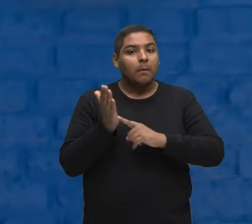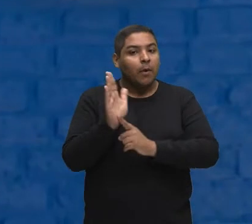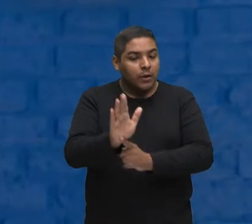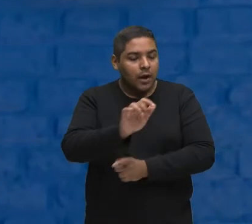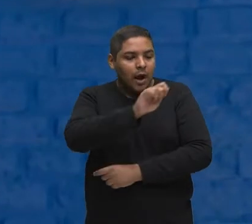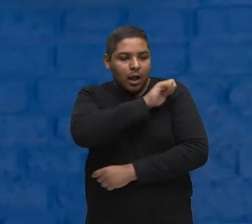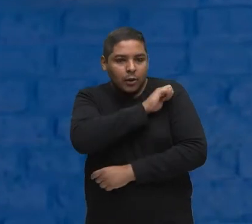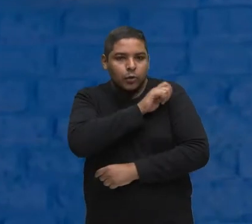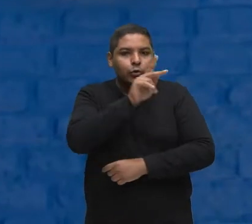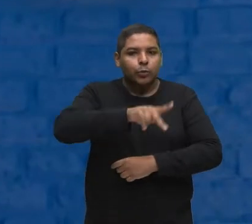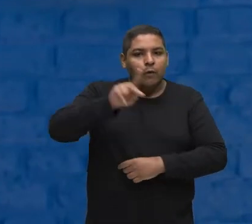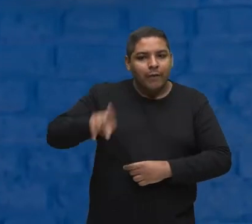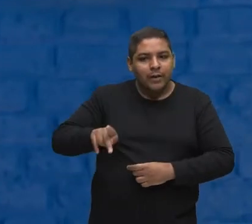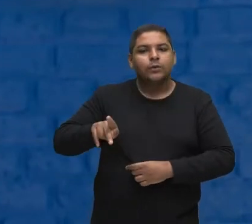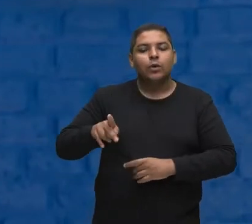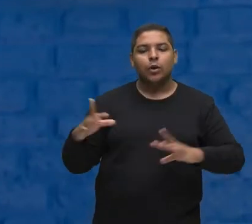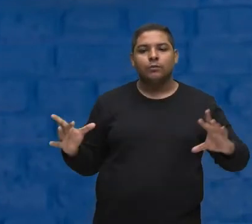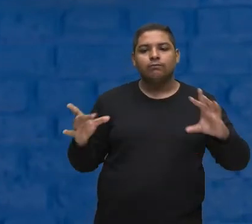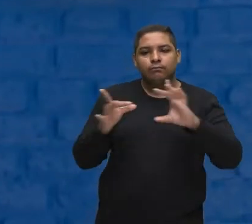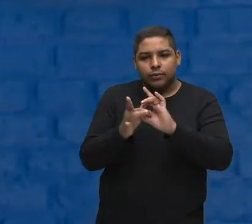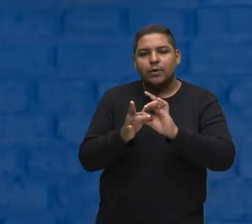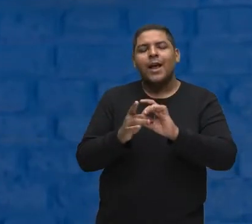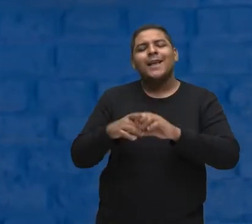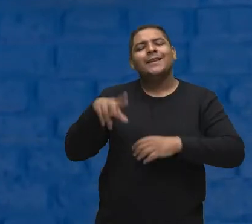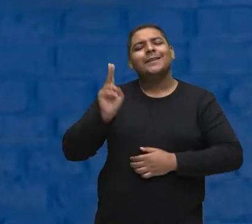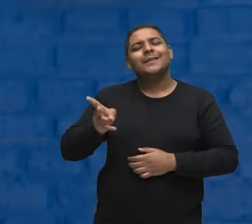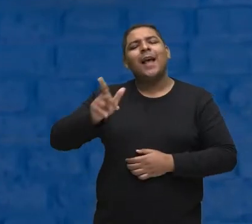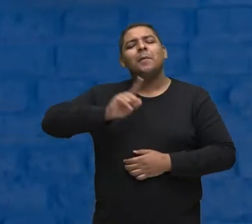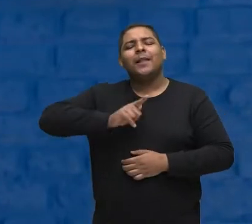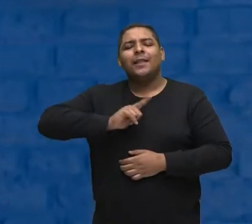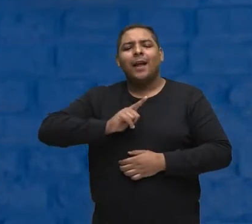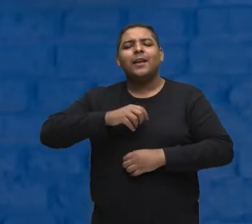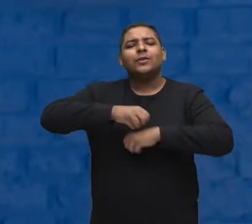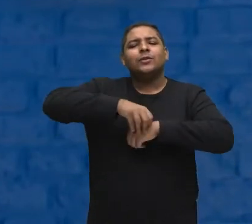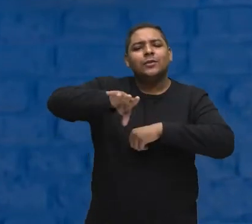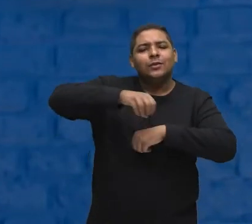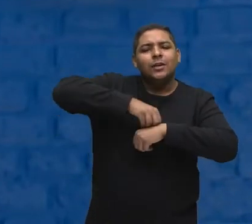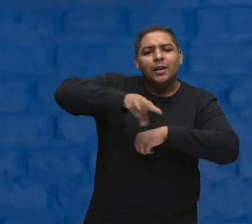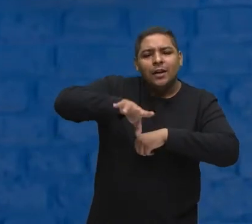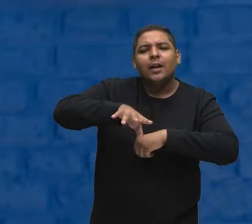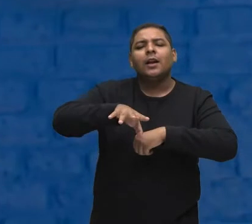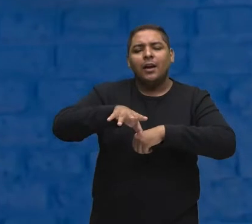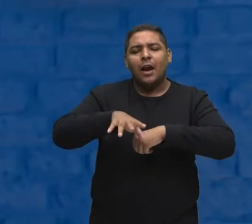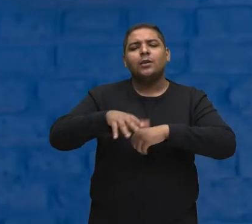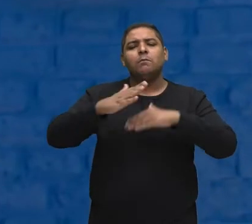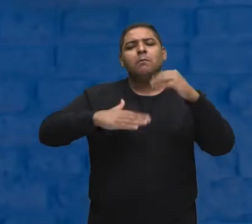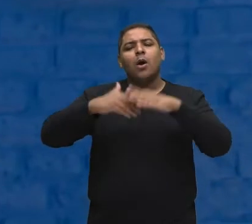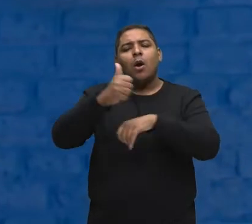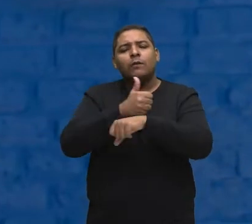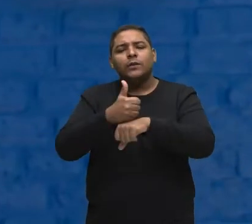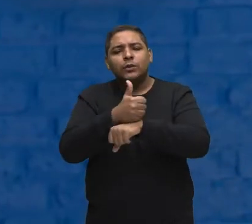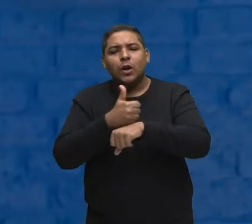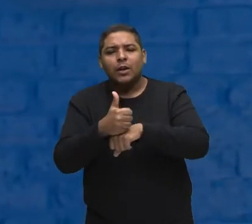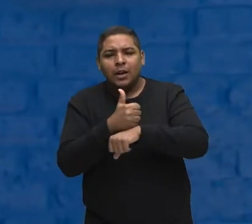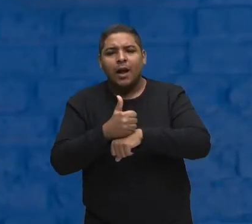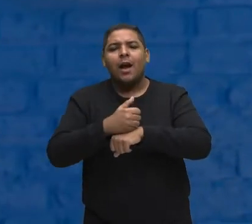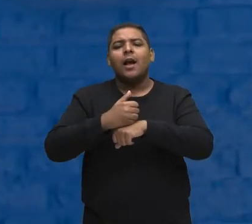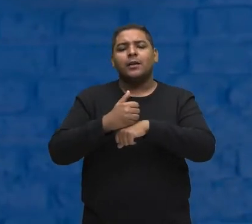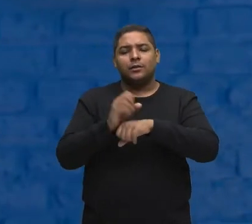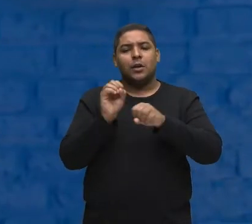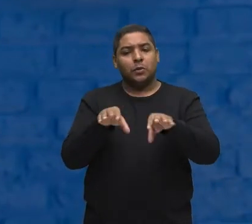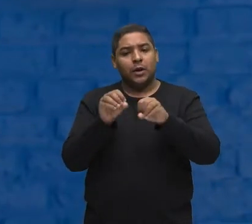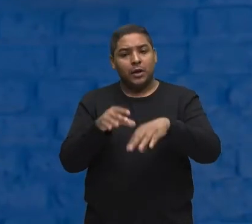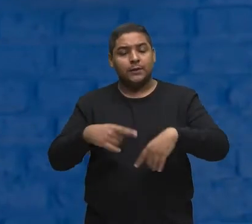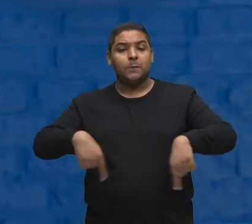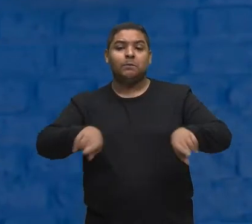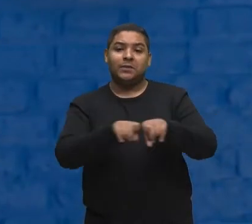professores que sempre vão haver dicas, tanto para os profissionais da educação, os professores, né, tanto